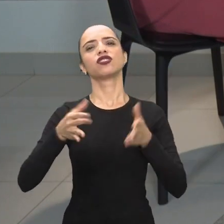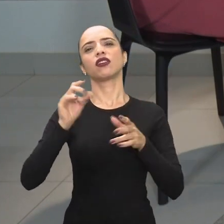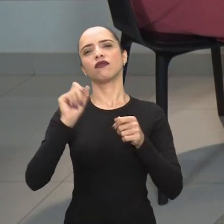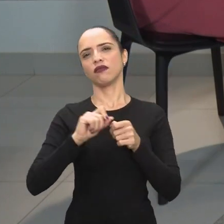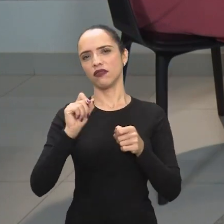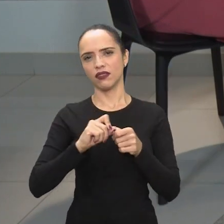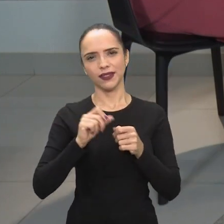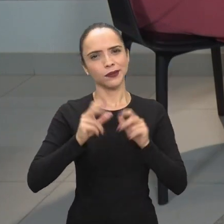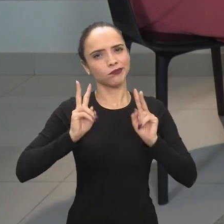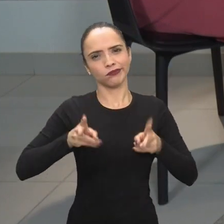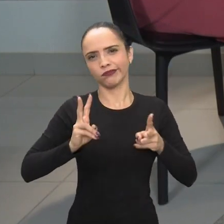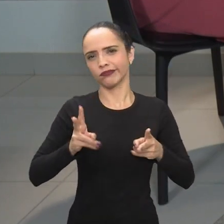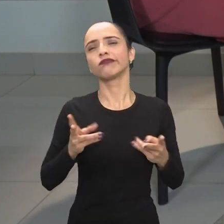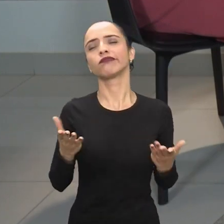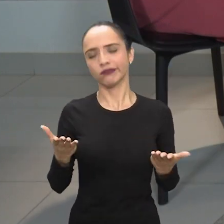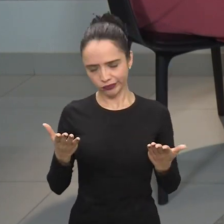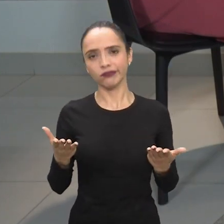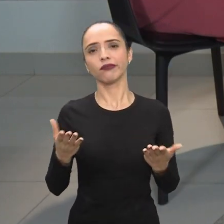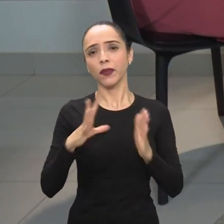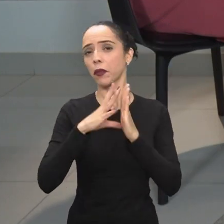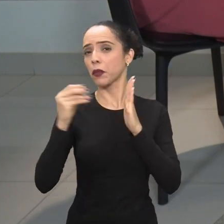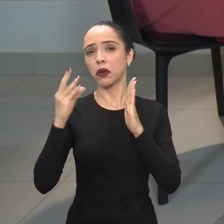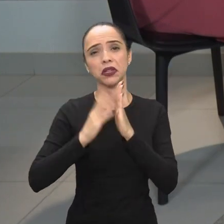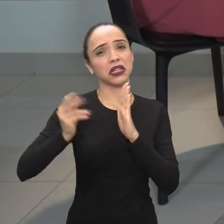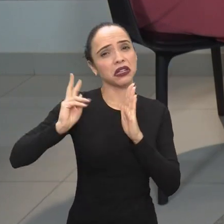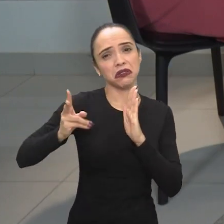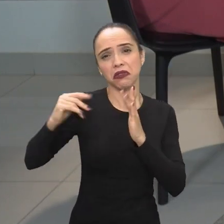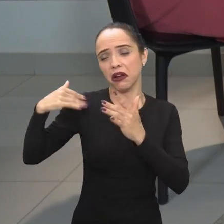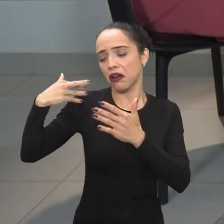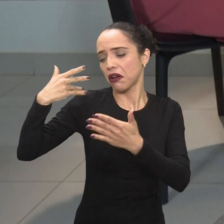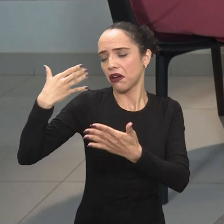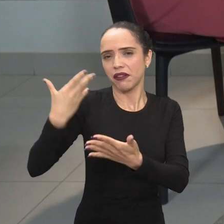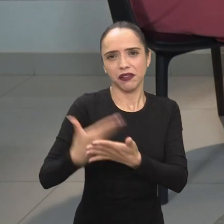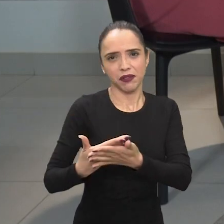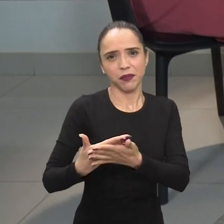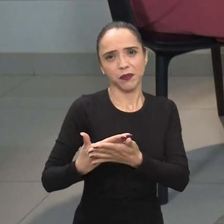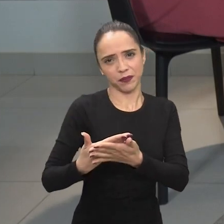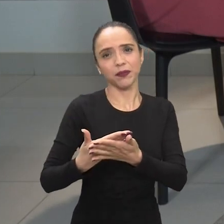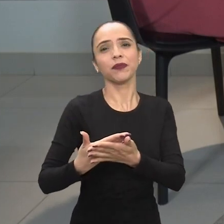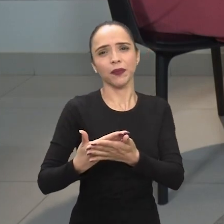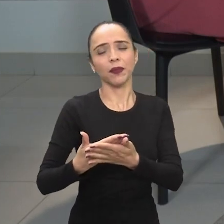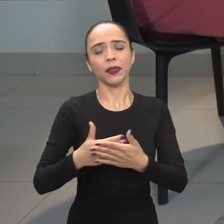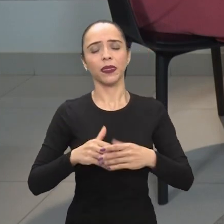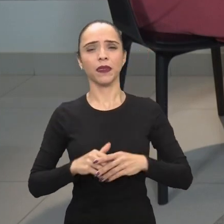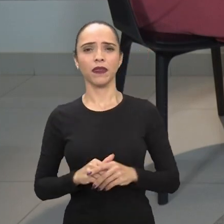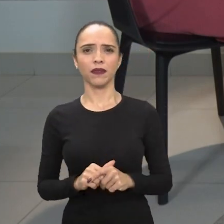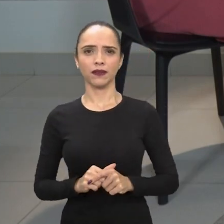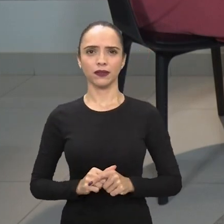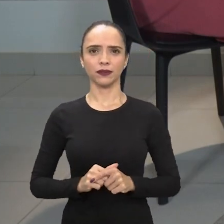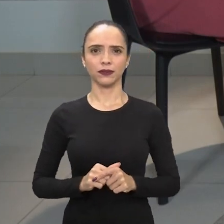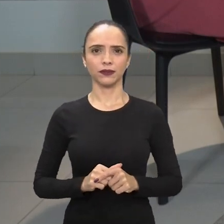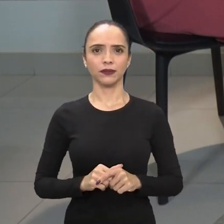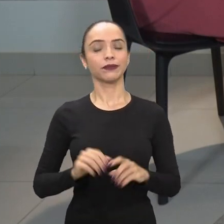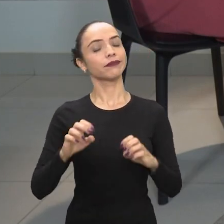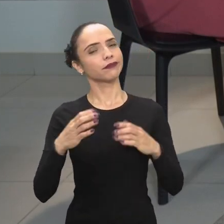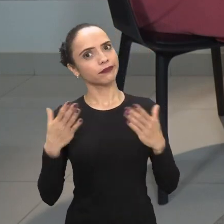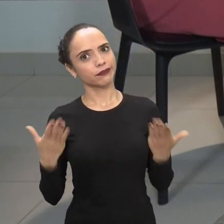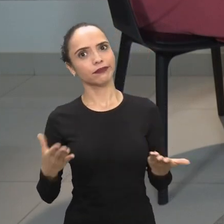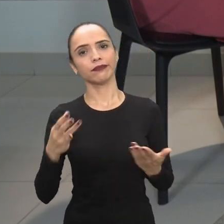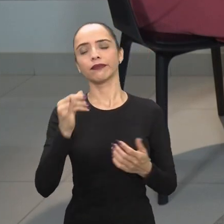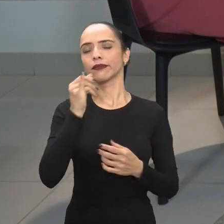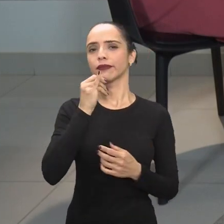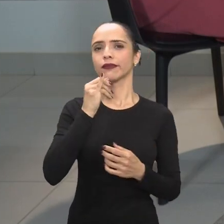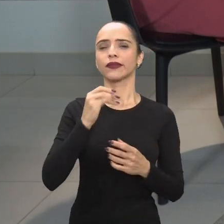fazendo né ou daquilo que estão fazendo alires né então é não